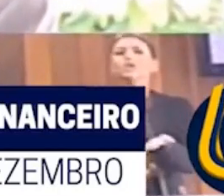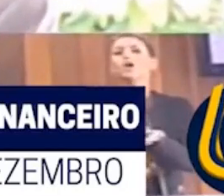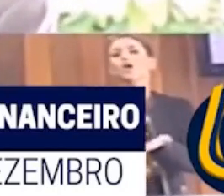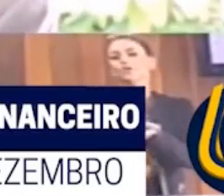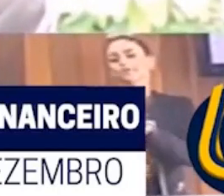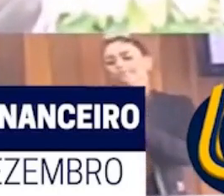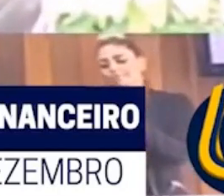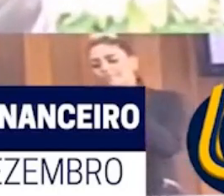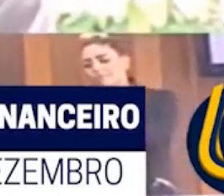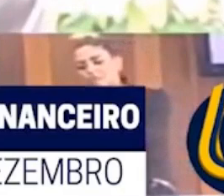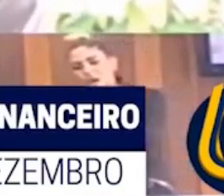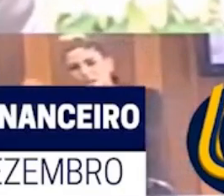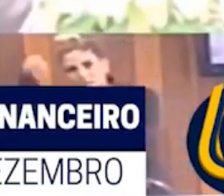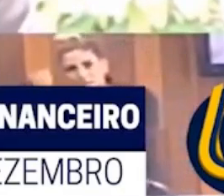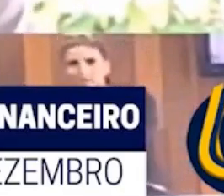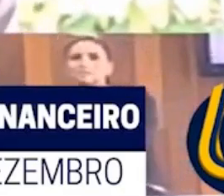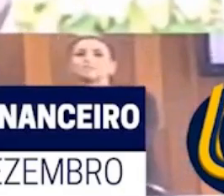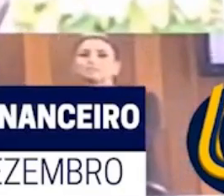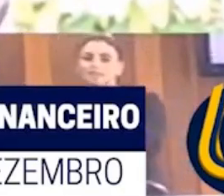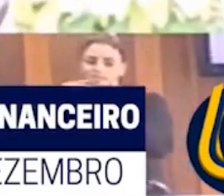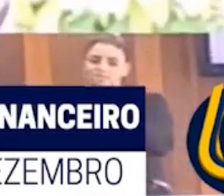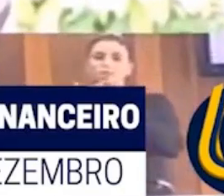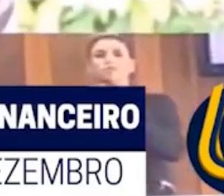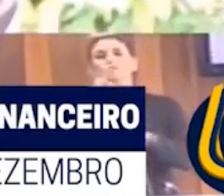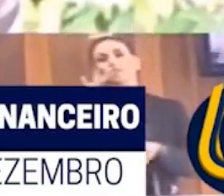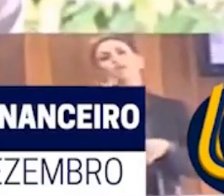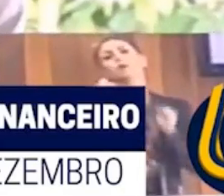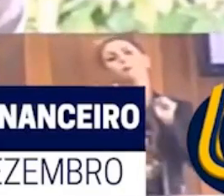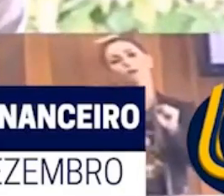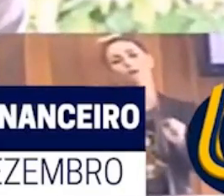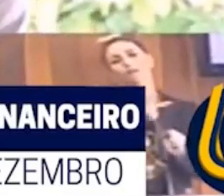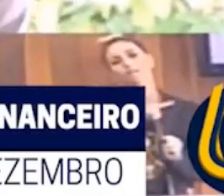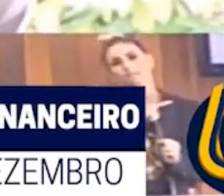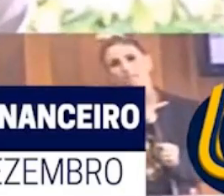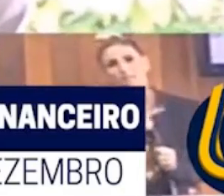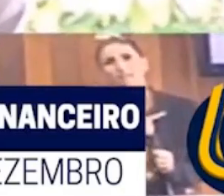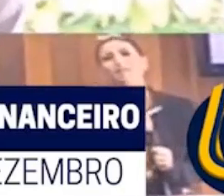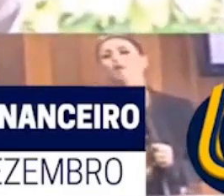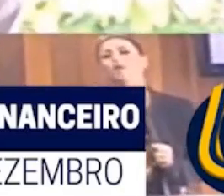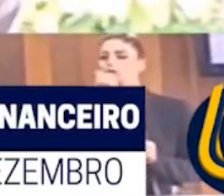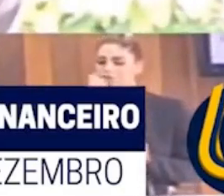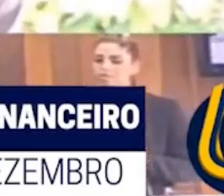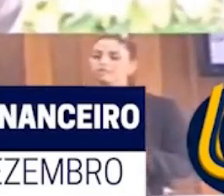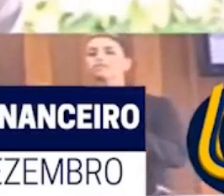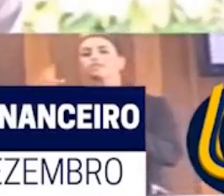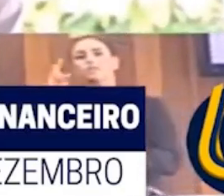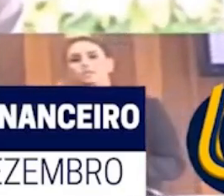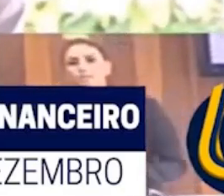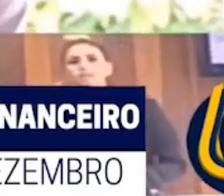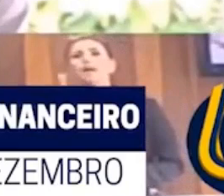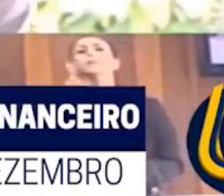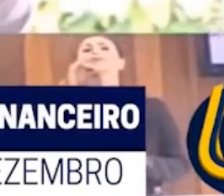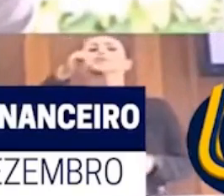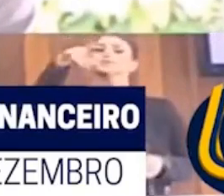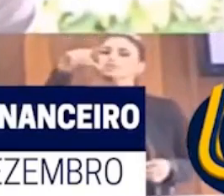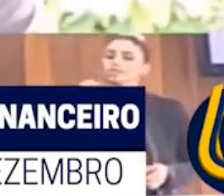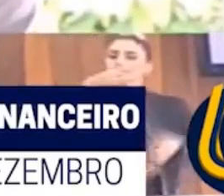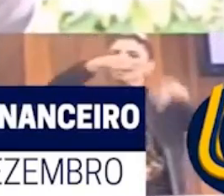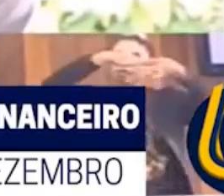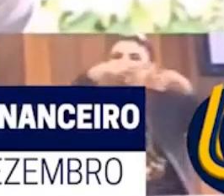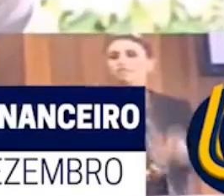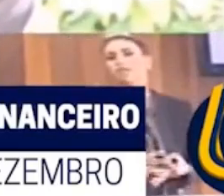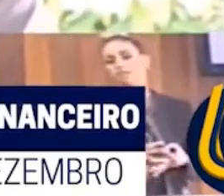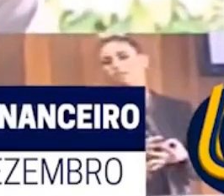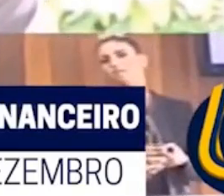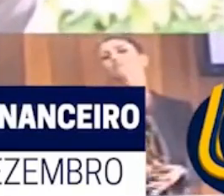obrigatoriamente reservado para que possamos ir cumprindo com o pagamento dos precatórios que ao